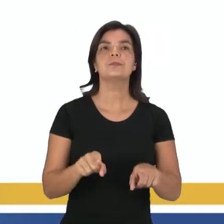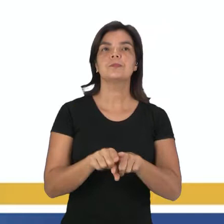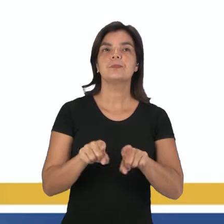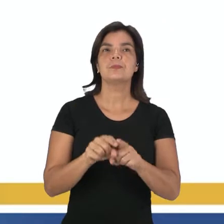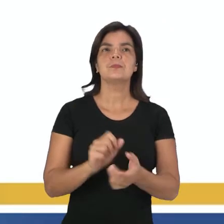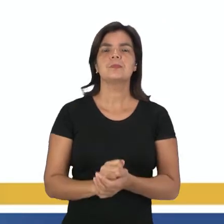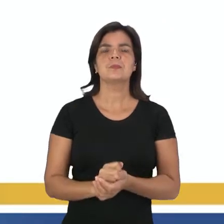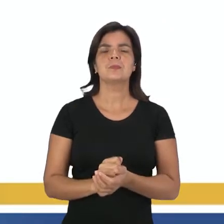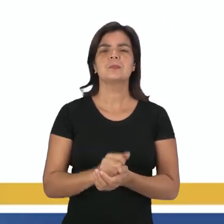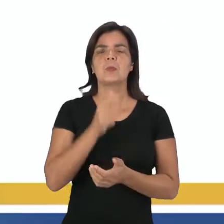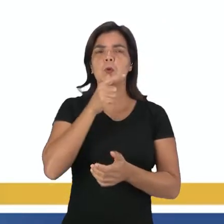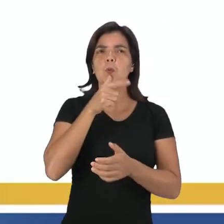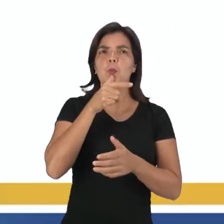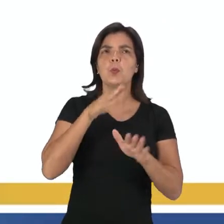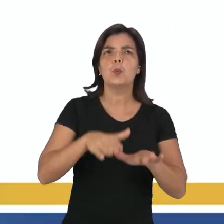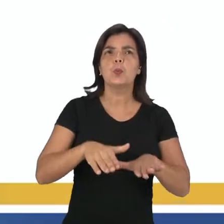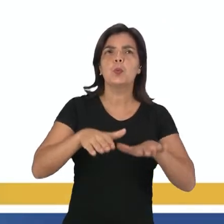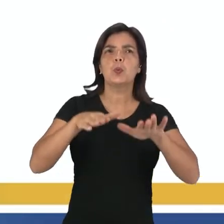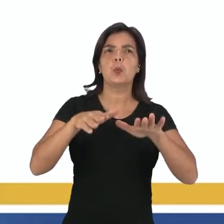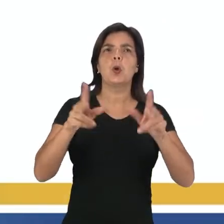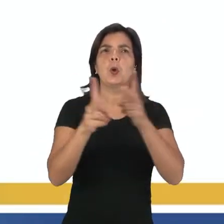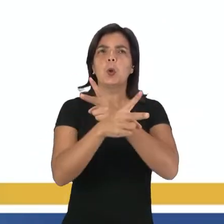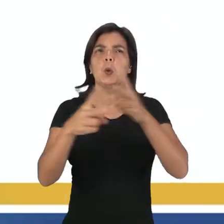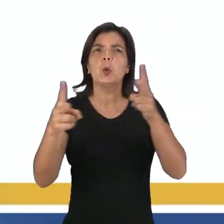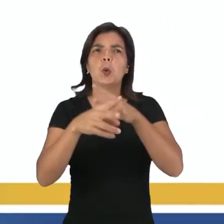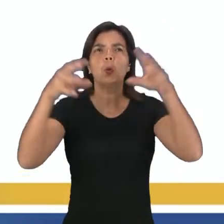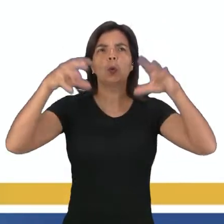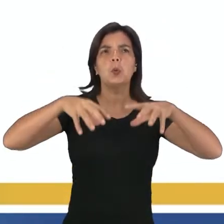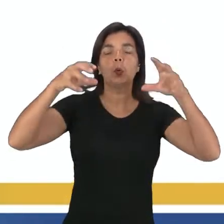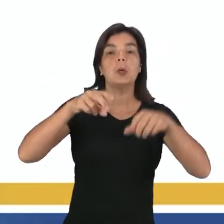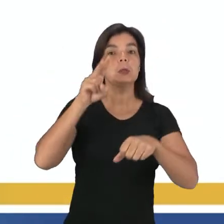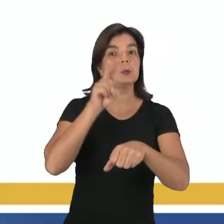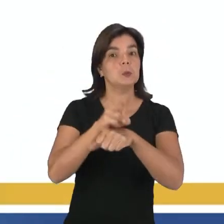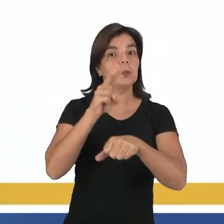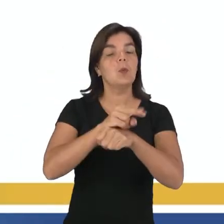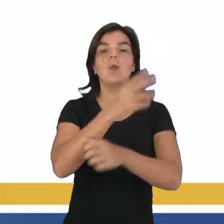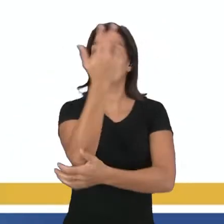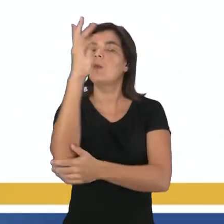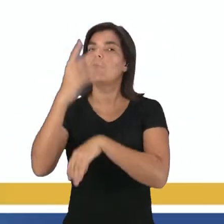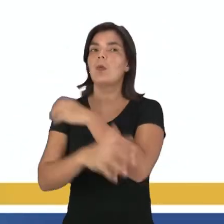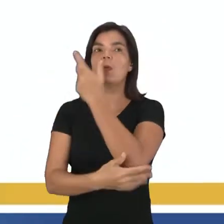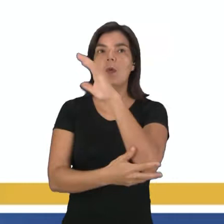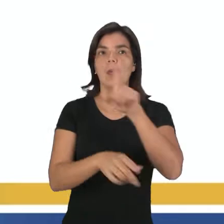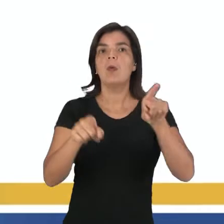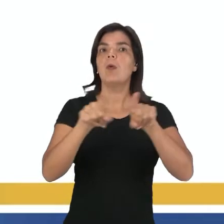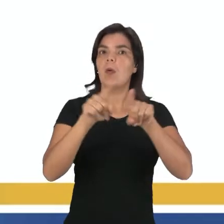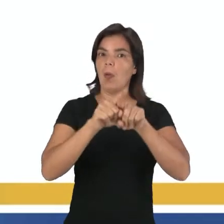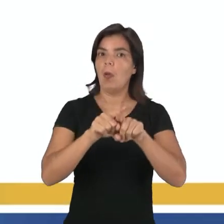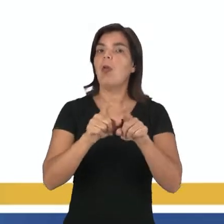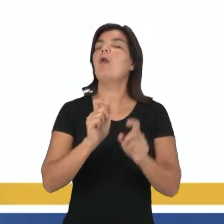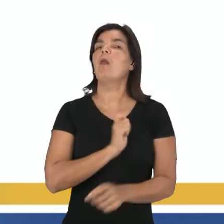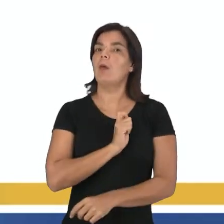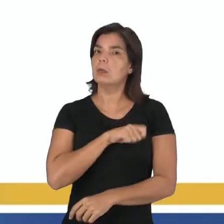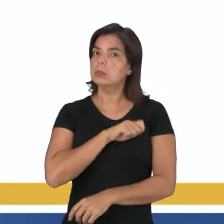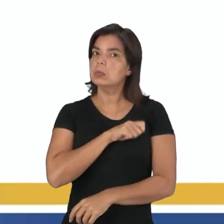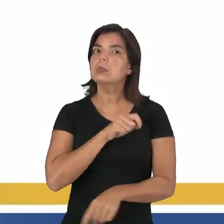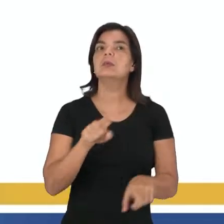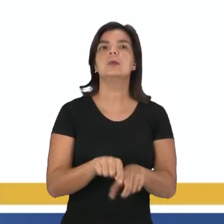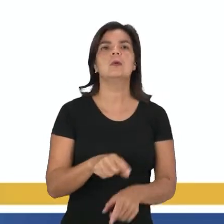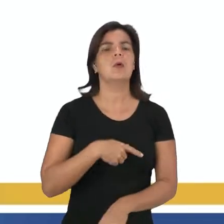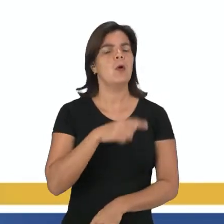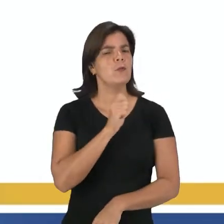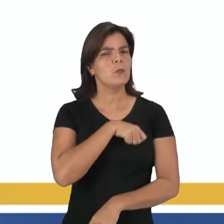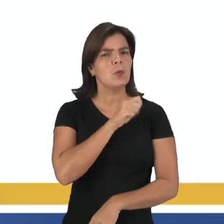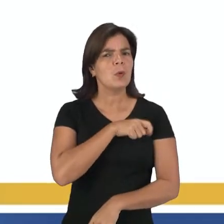Enchentes, estiagens, tempestades. Se não cuidarmos da natureza, ela se vinga.